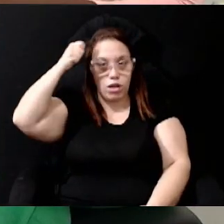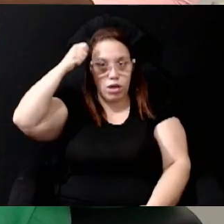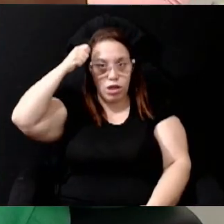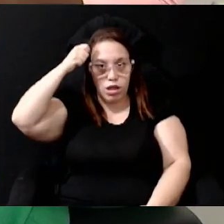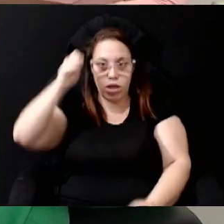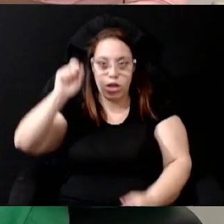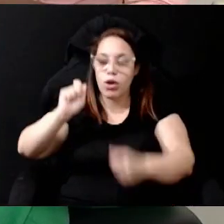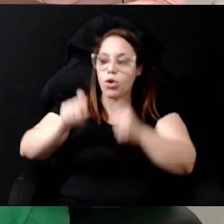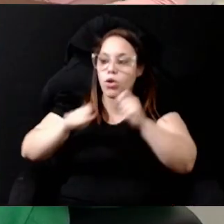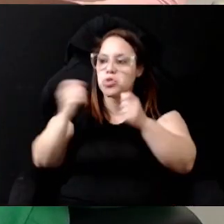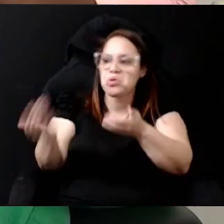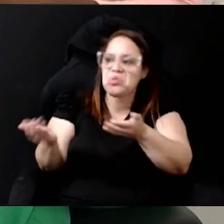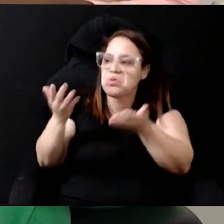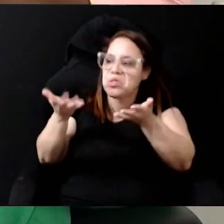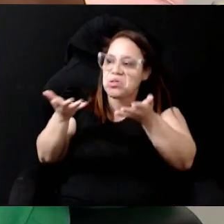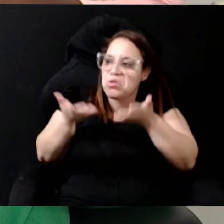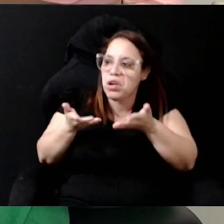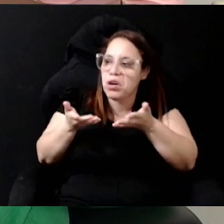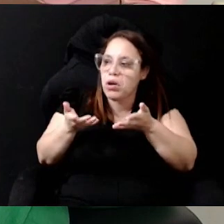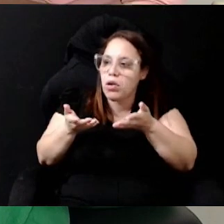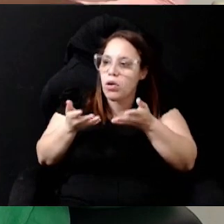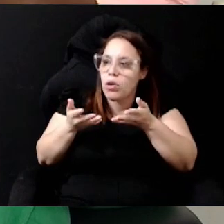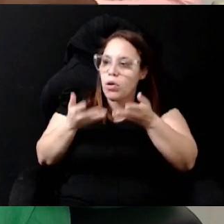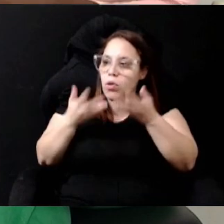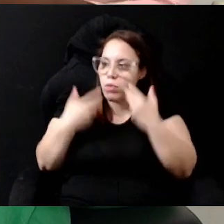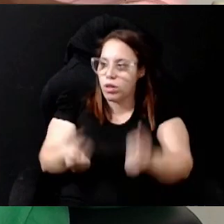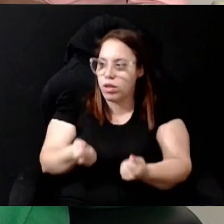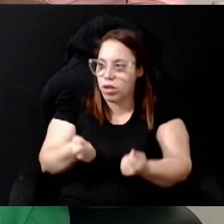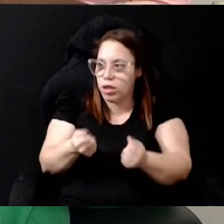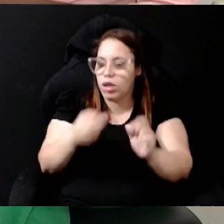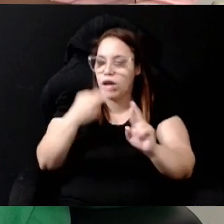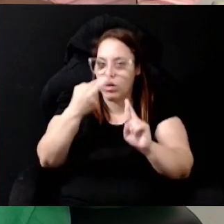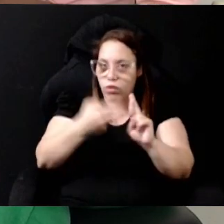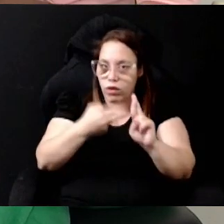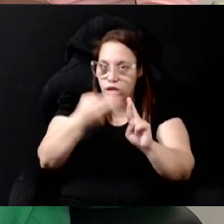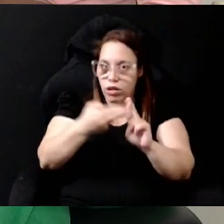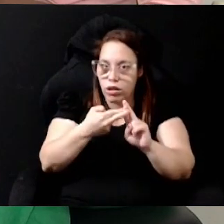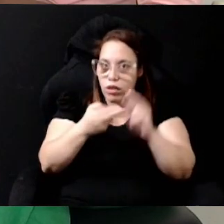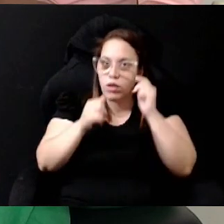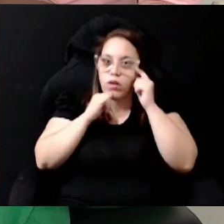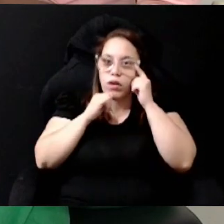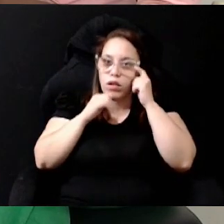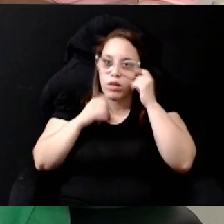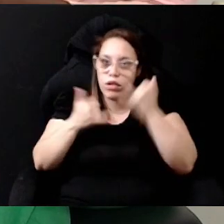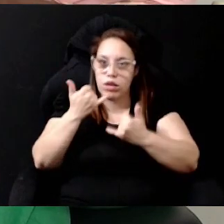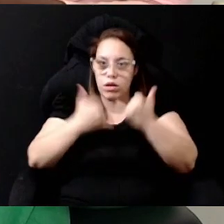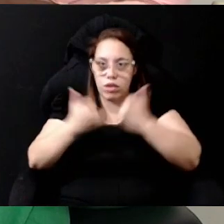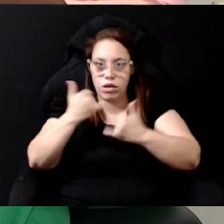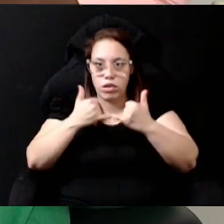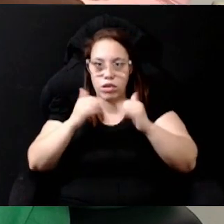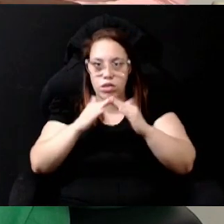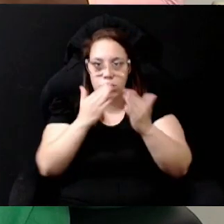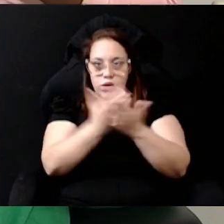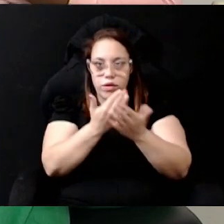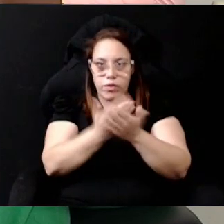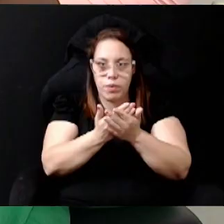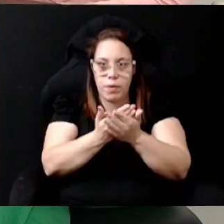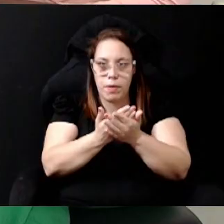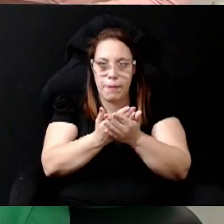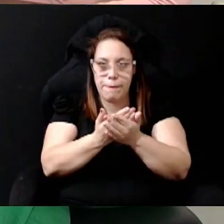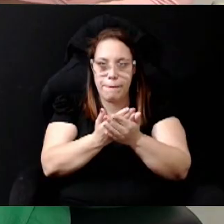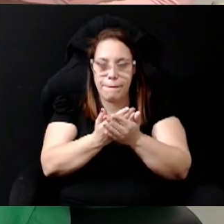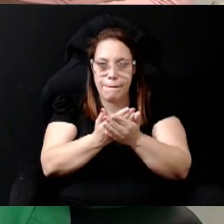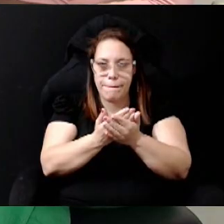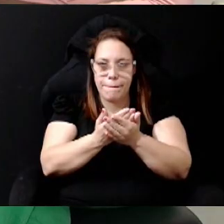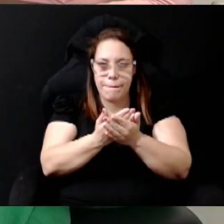De onde vem, qual que é a potência, o pertencimento, sempre referenciar. Então, por exemplo, eu vou fazer uma brincadeira na